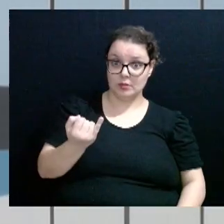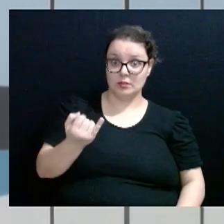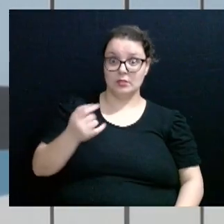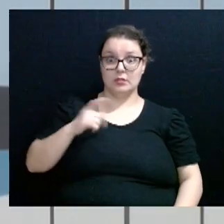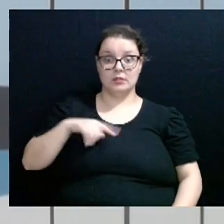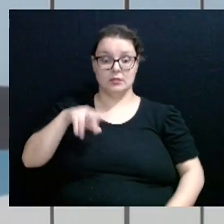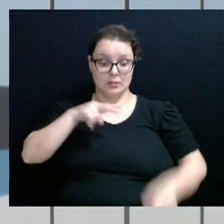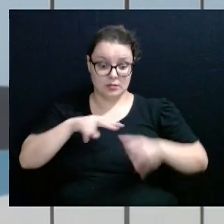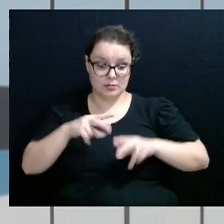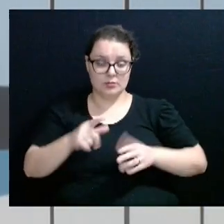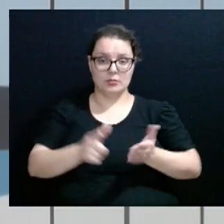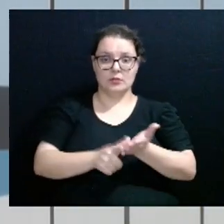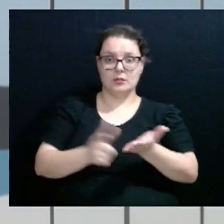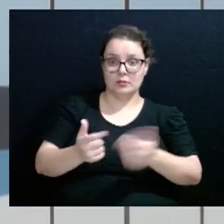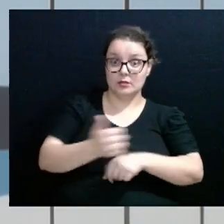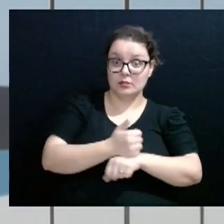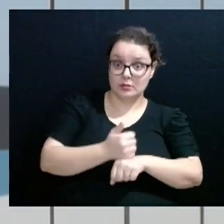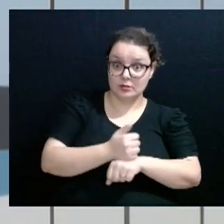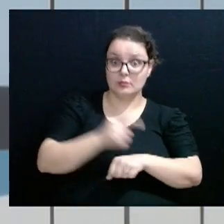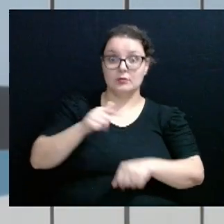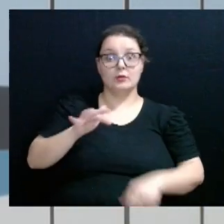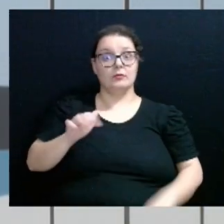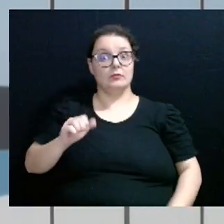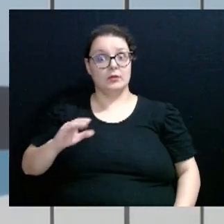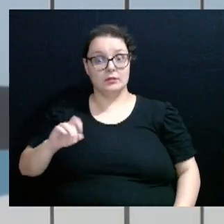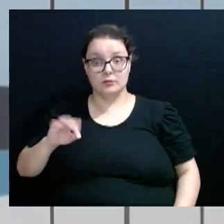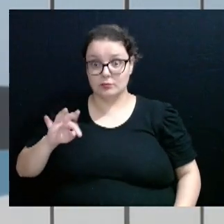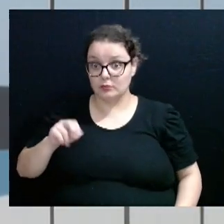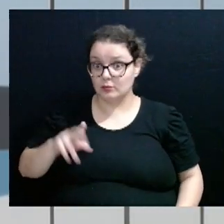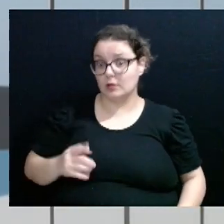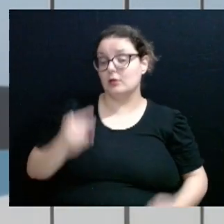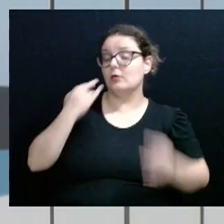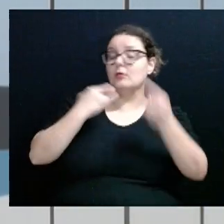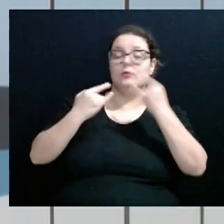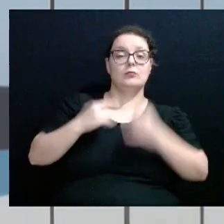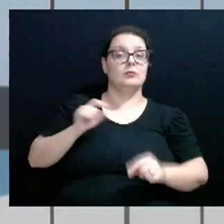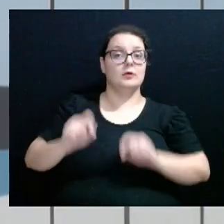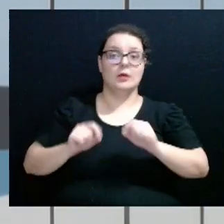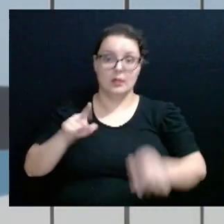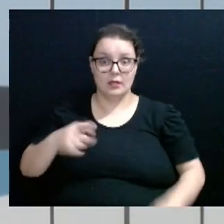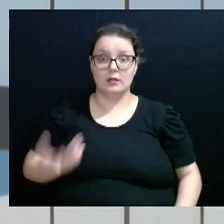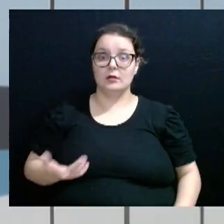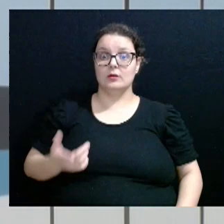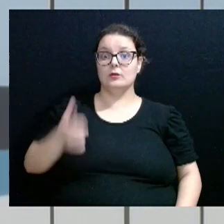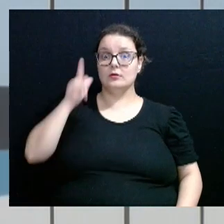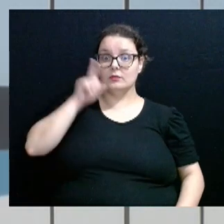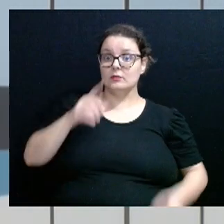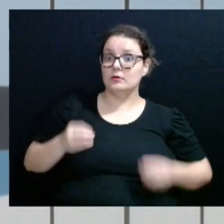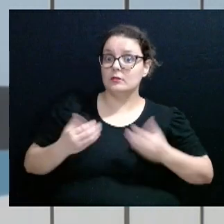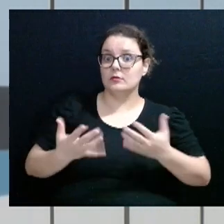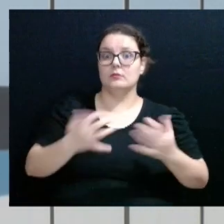que é o factual, o que vai ser interessante, o que você vai conseguir trazer para a audiência, ela